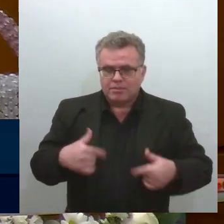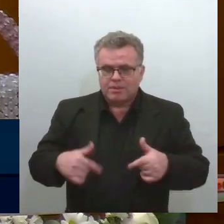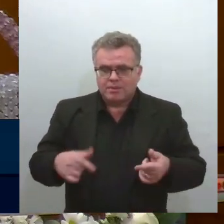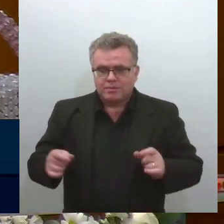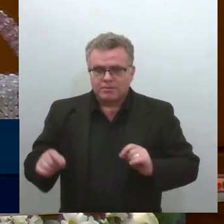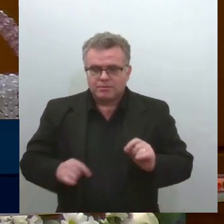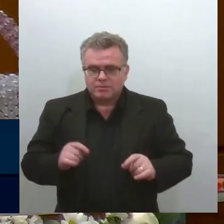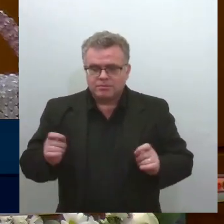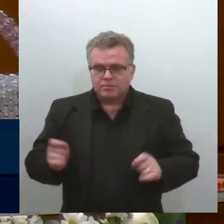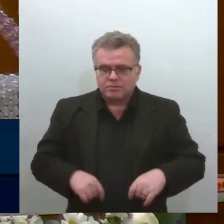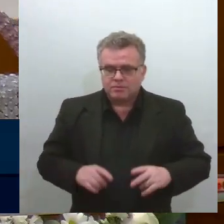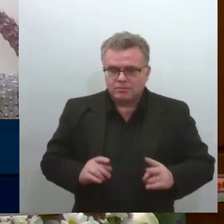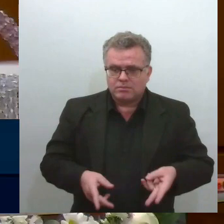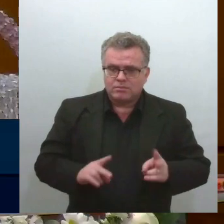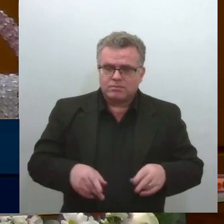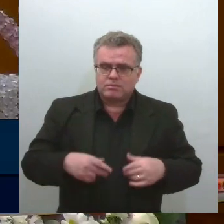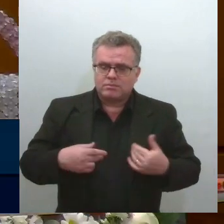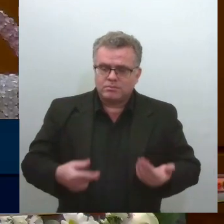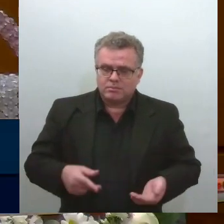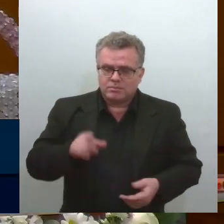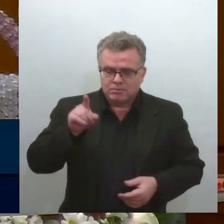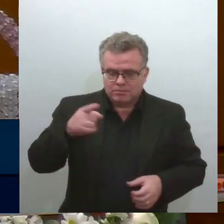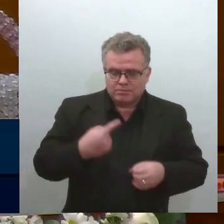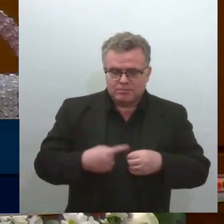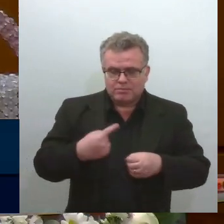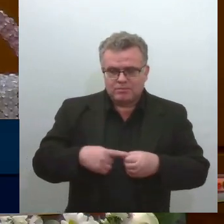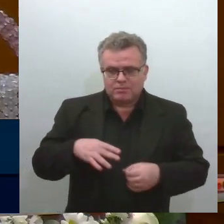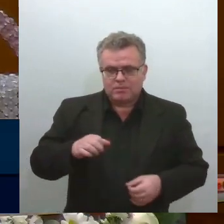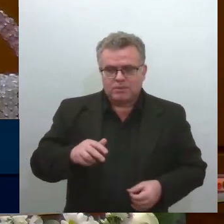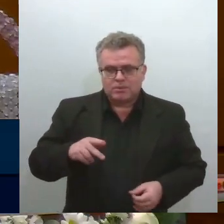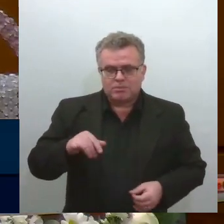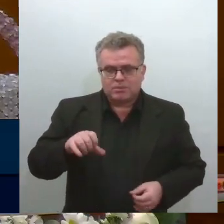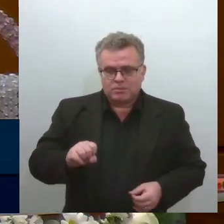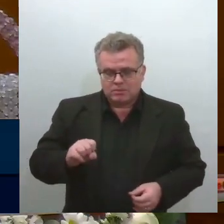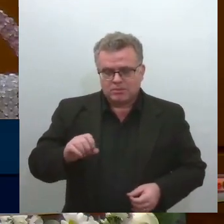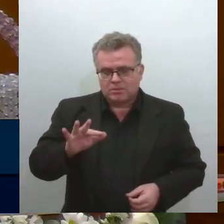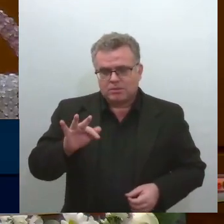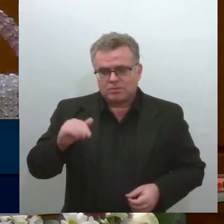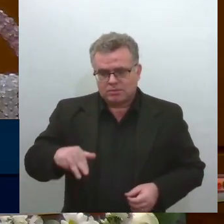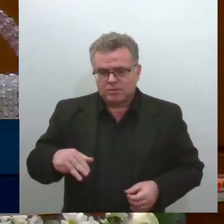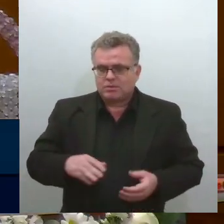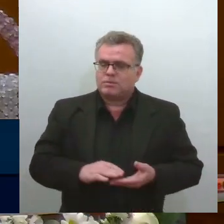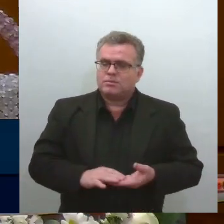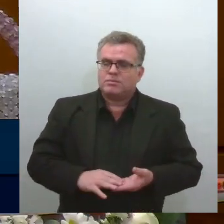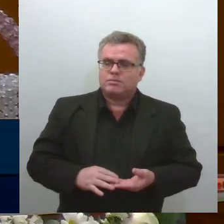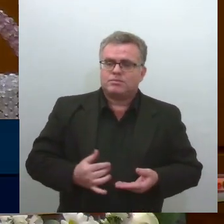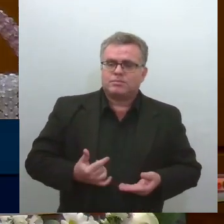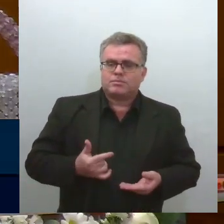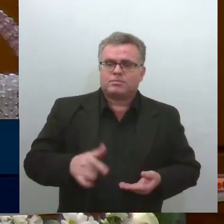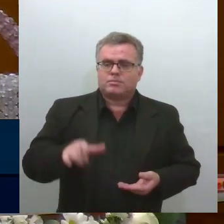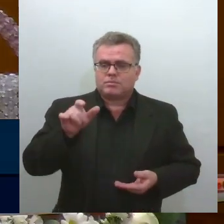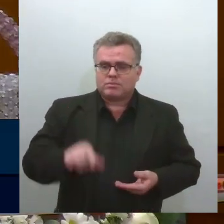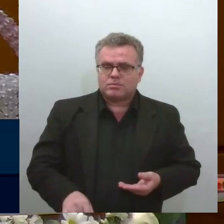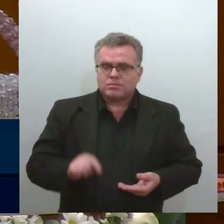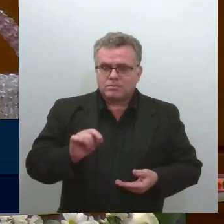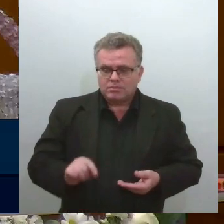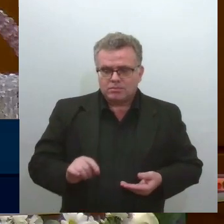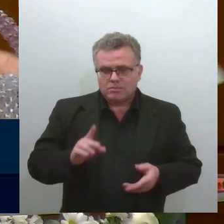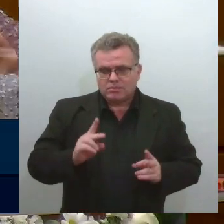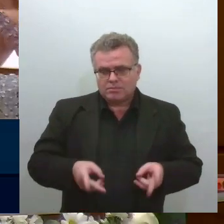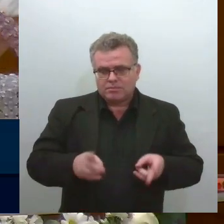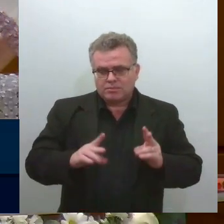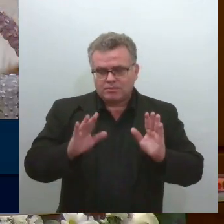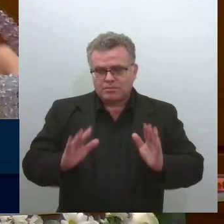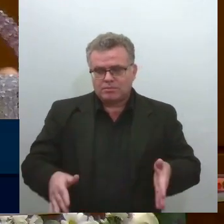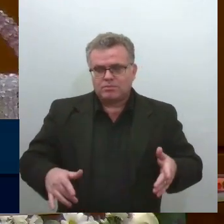né, FM. É a outra jornalista, né, que já recebeu tanta medalha, diploma, é a